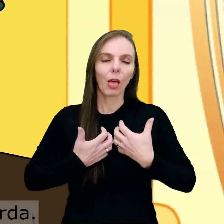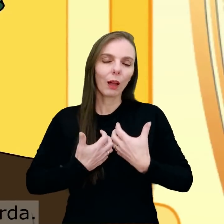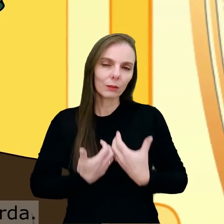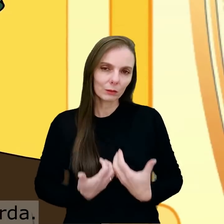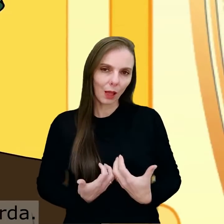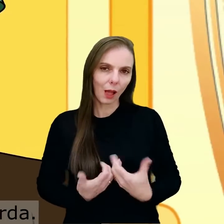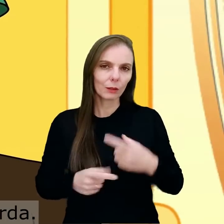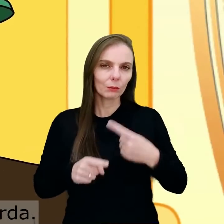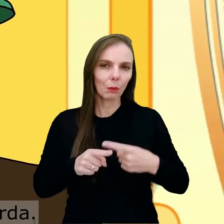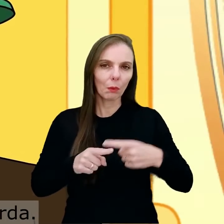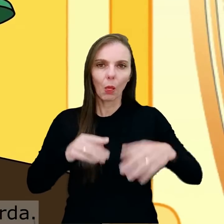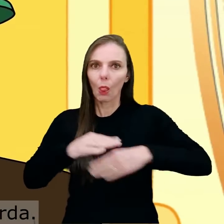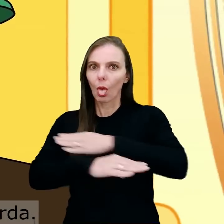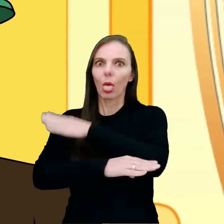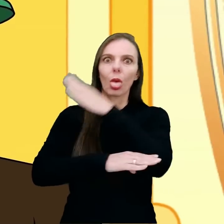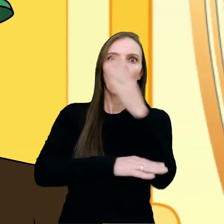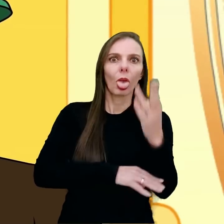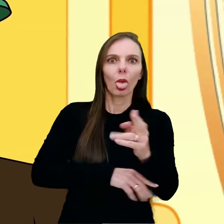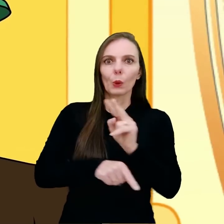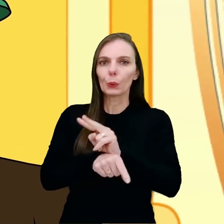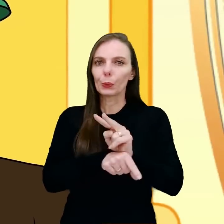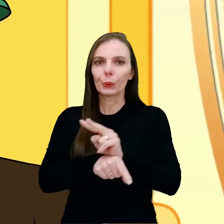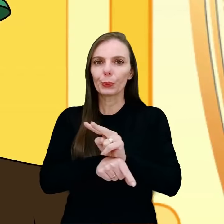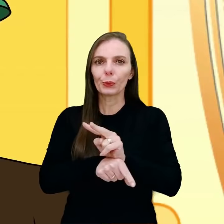tão cansado fazendo guarda,